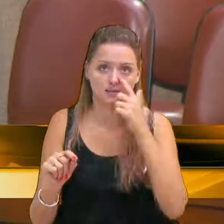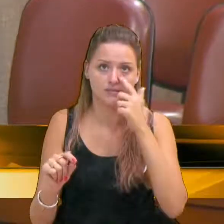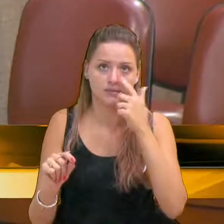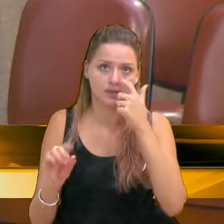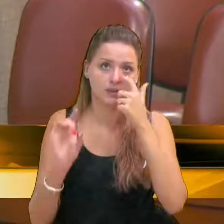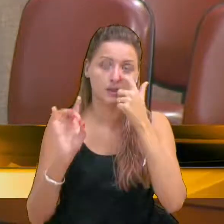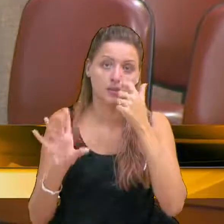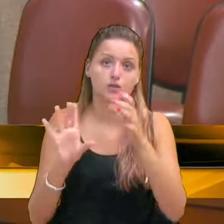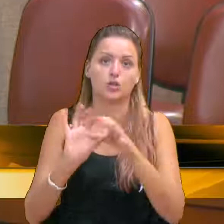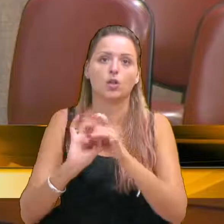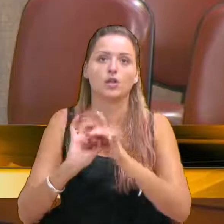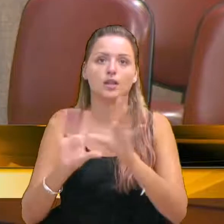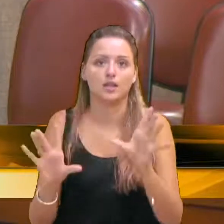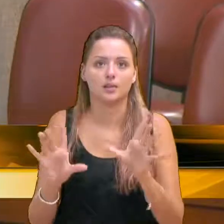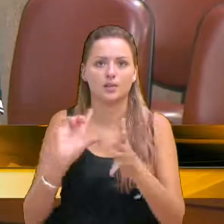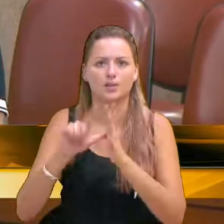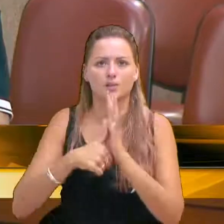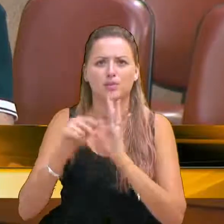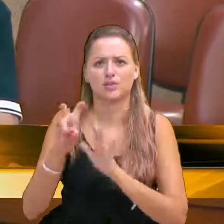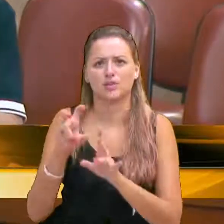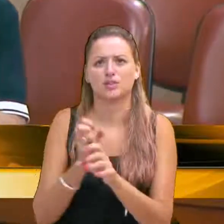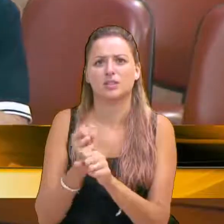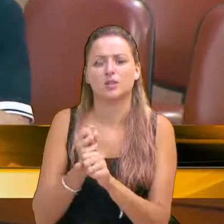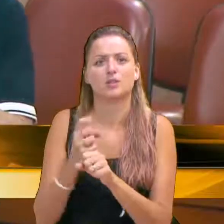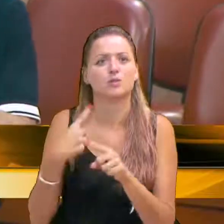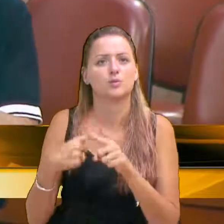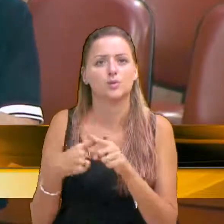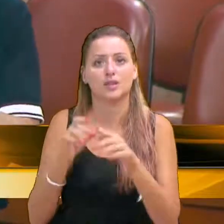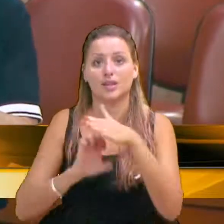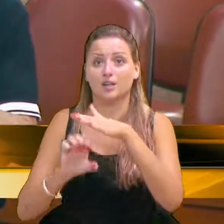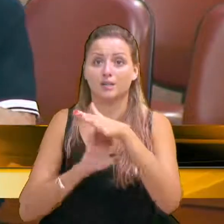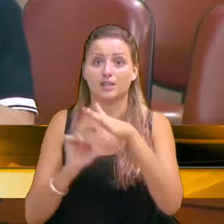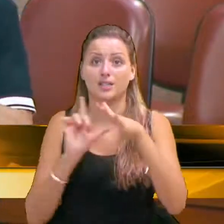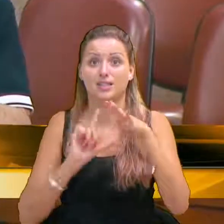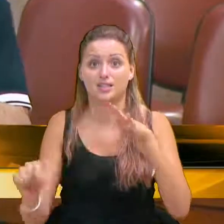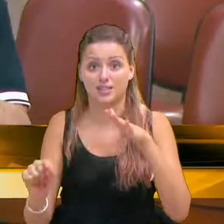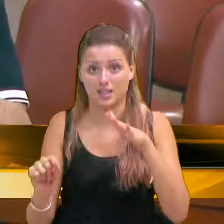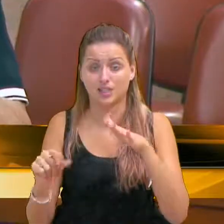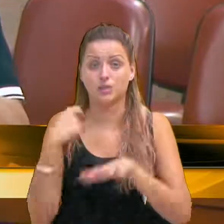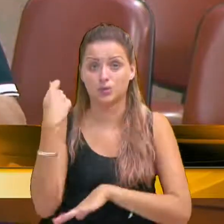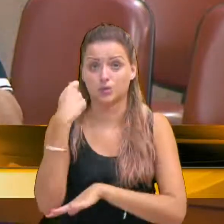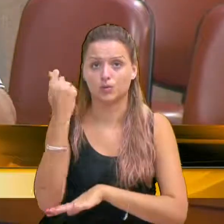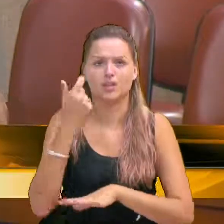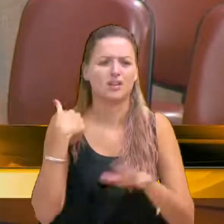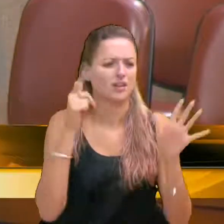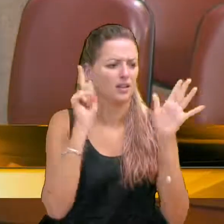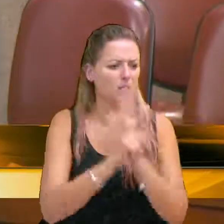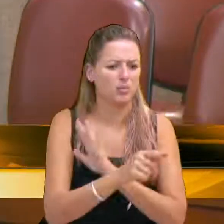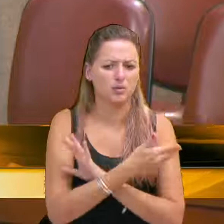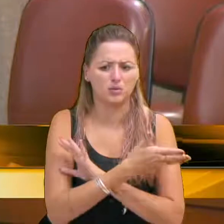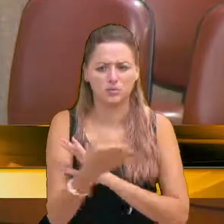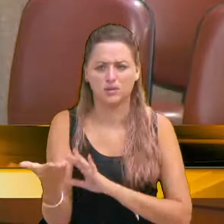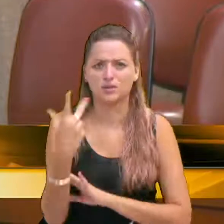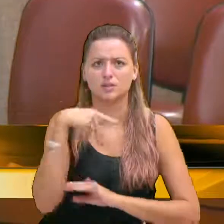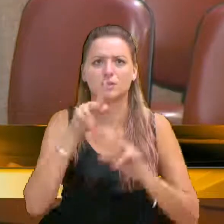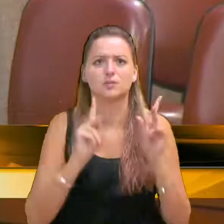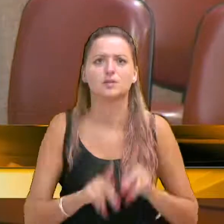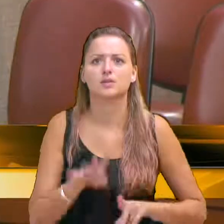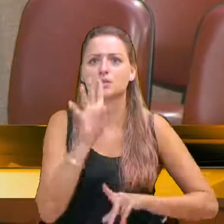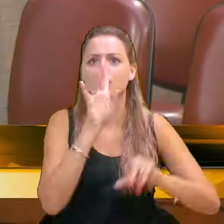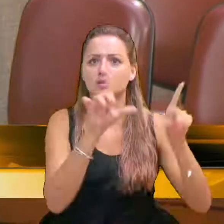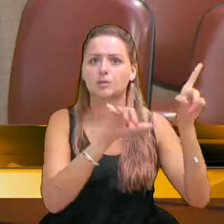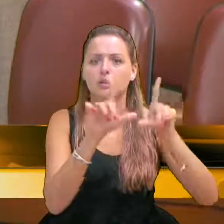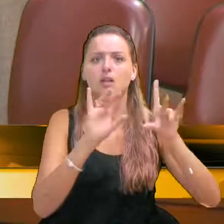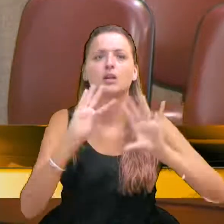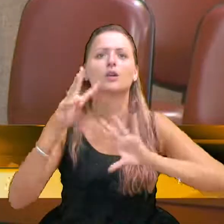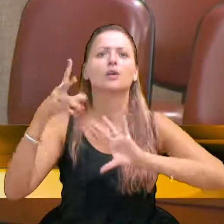Só foi liberado depois de 5 anos, porque esta empresa ia embora do Rio Grande do Sul. Aí eu pergunto às senhoras e os senhores que estão nos acompanhando, quanto